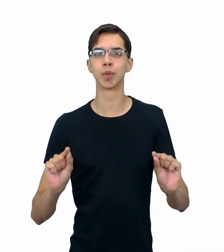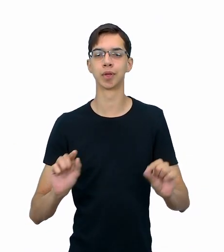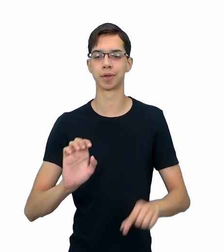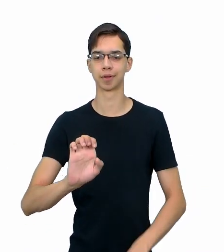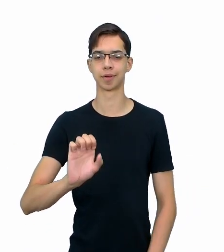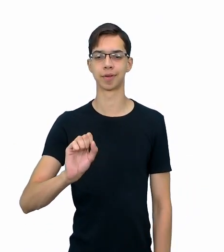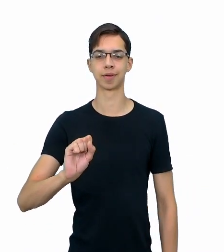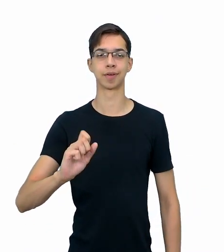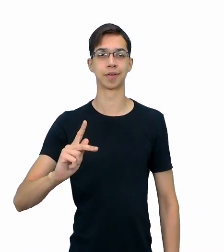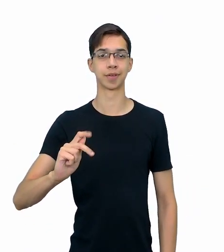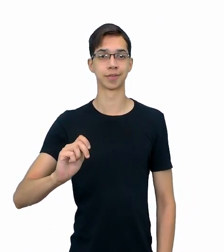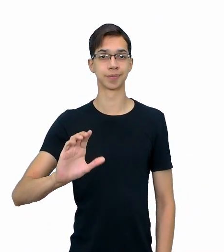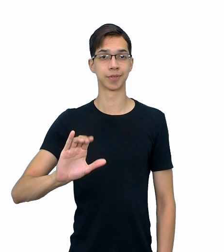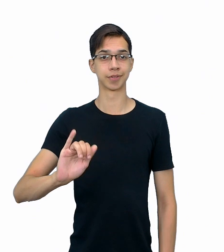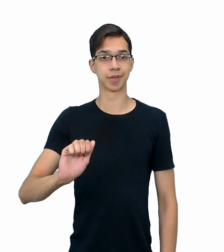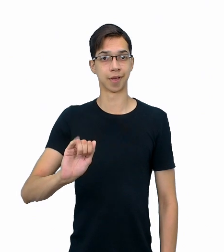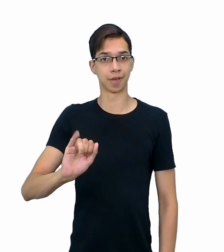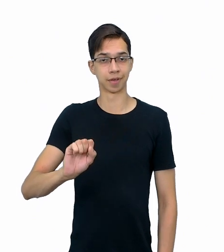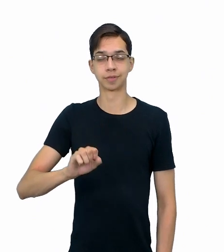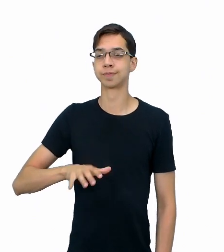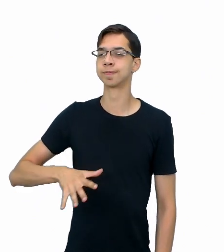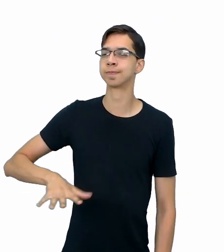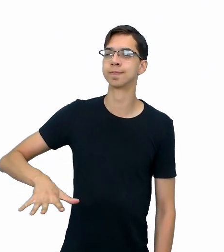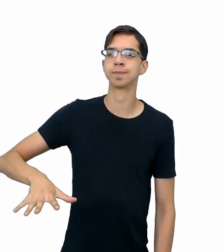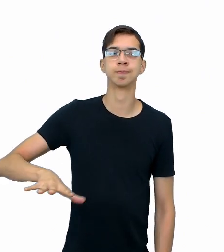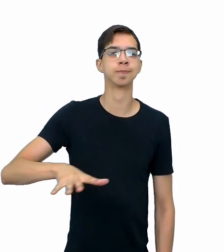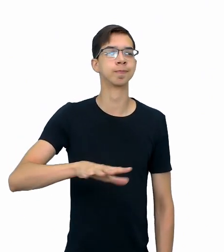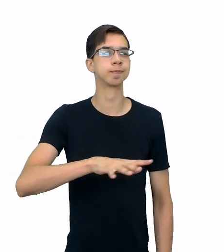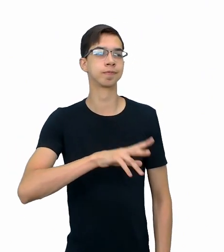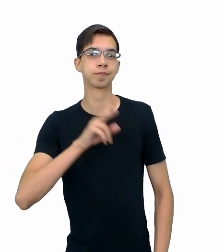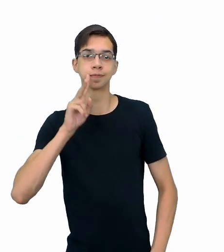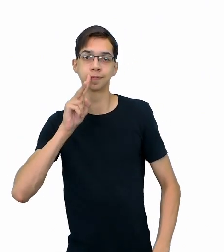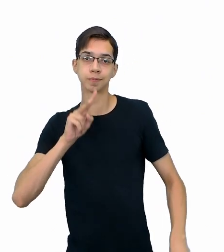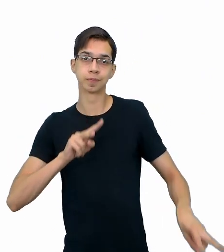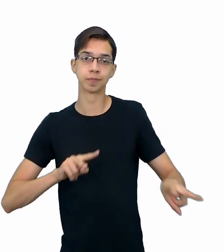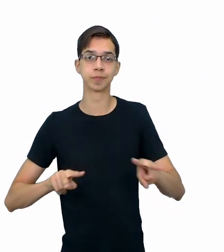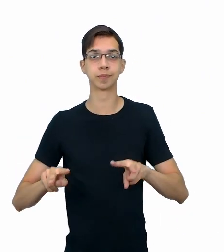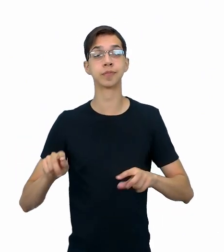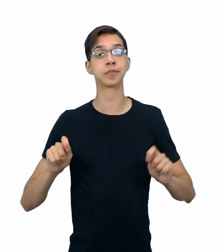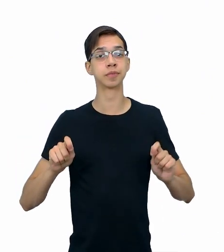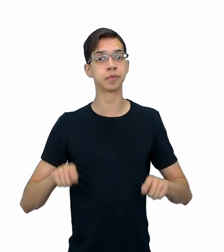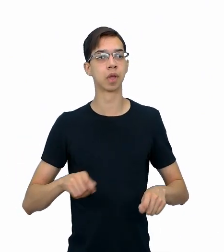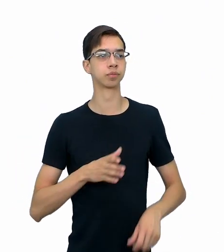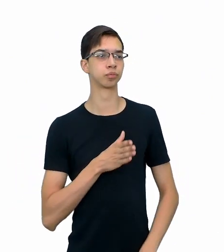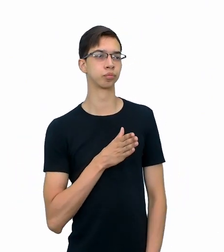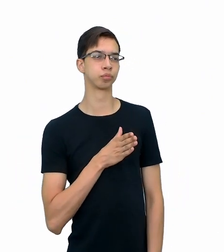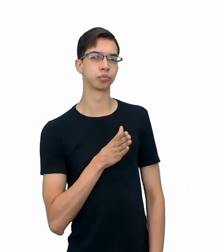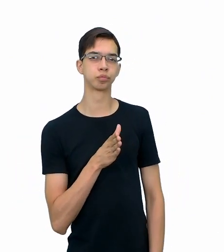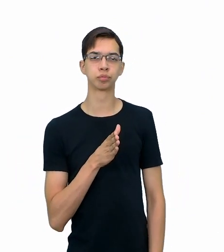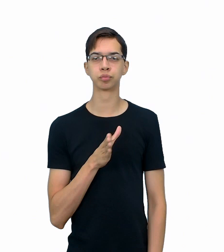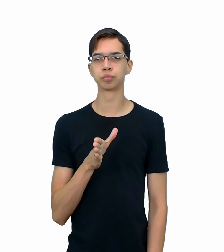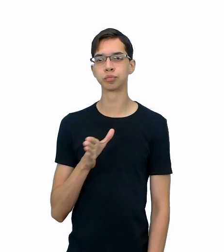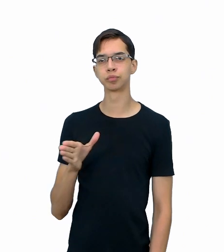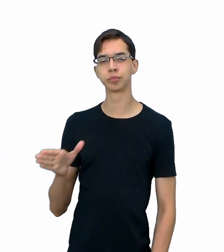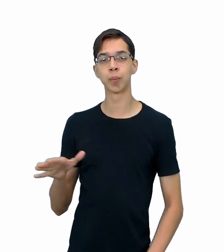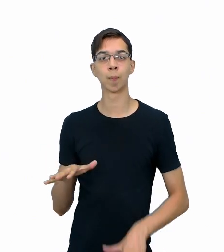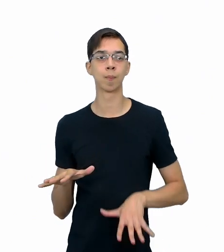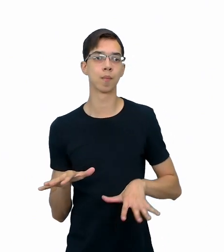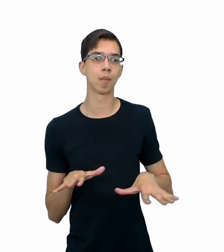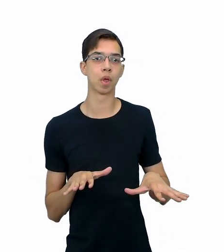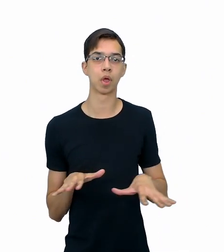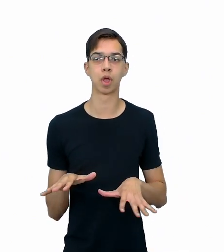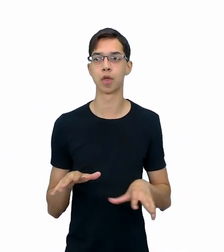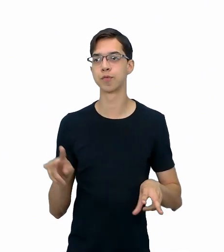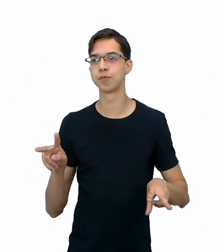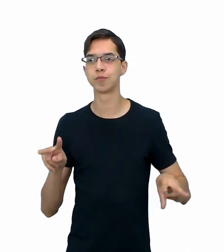que elas nos ajudam a nos localizar e nos movimentar por diferentes espaços. Nós